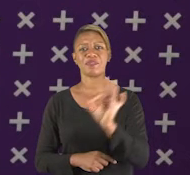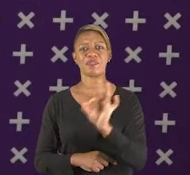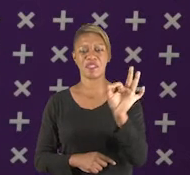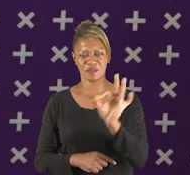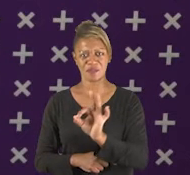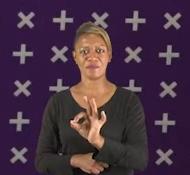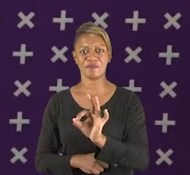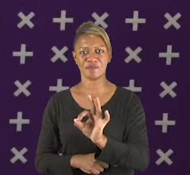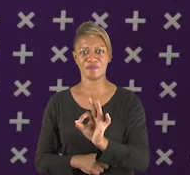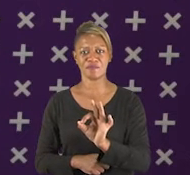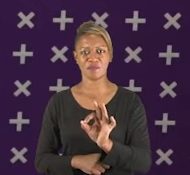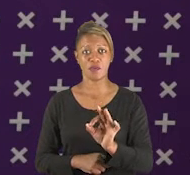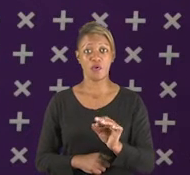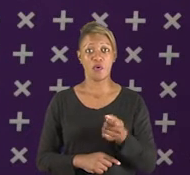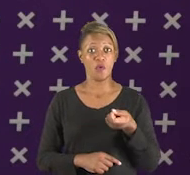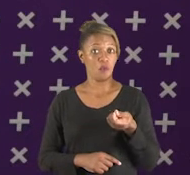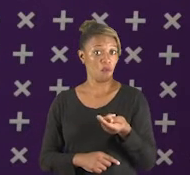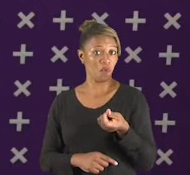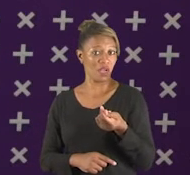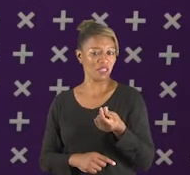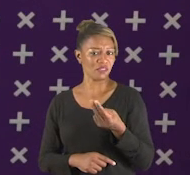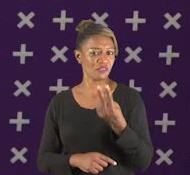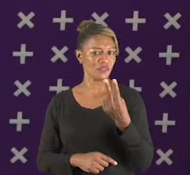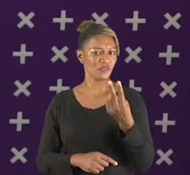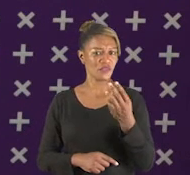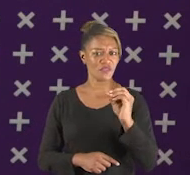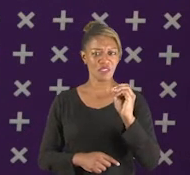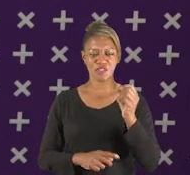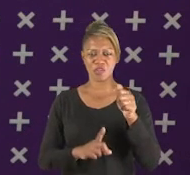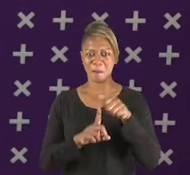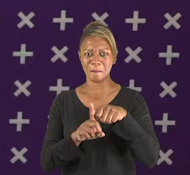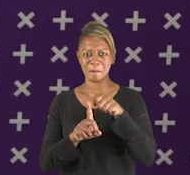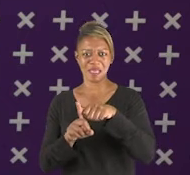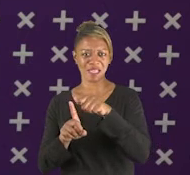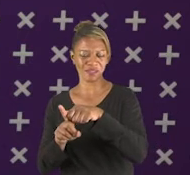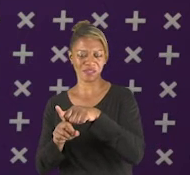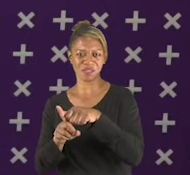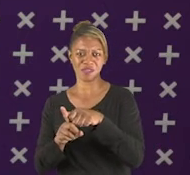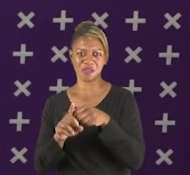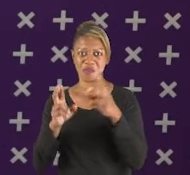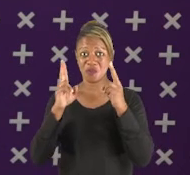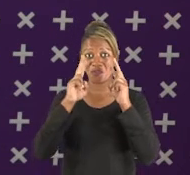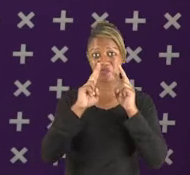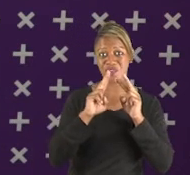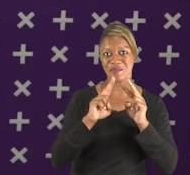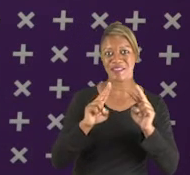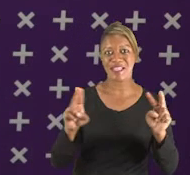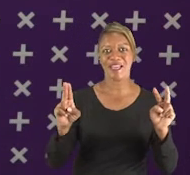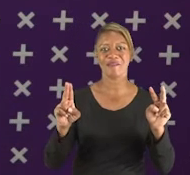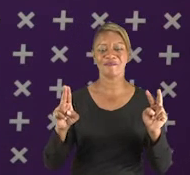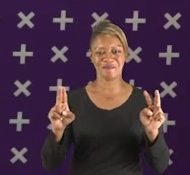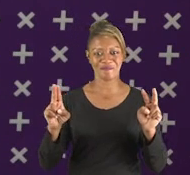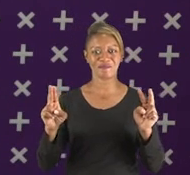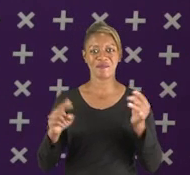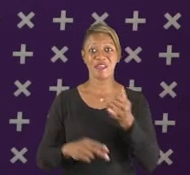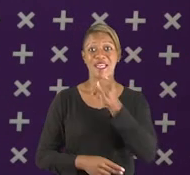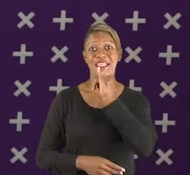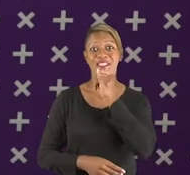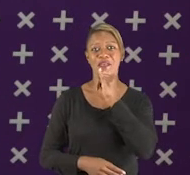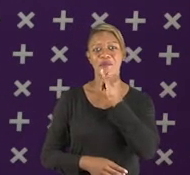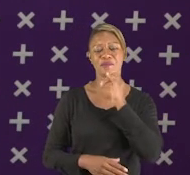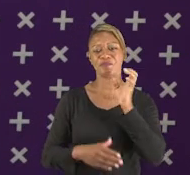antes de completar 20 meses vamos olhar o outro lado do balcão queria que você trouxesse para a gente exemplos